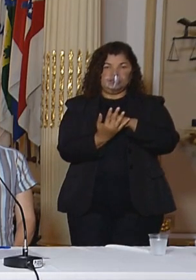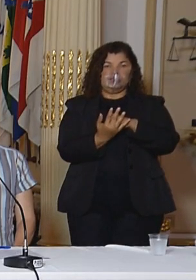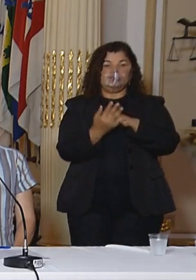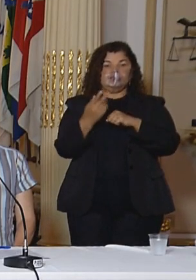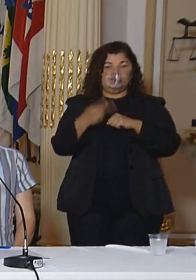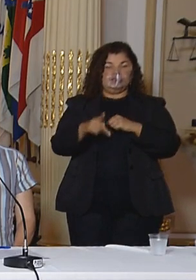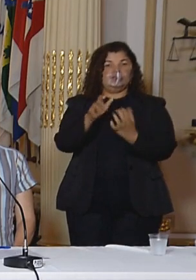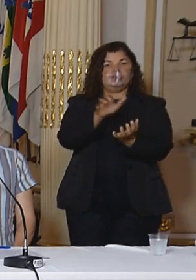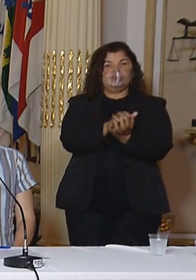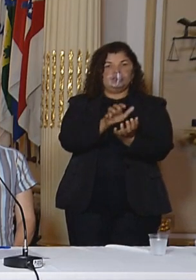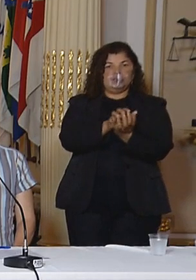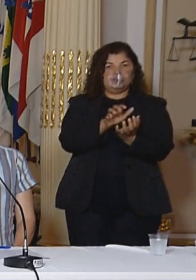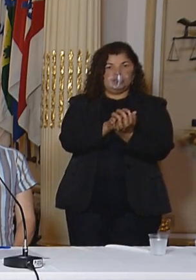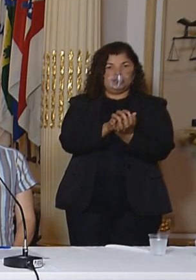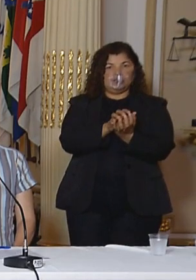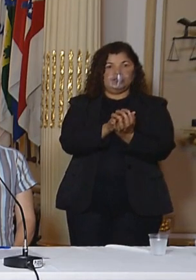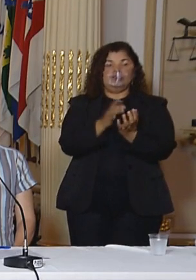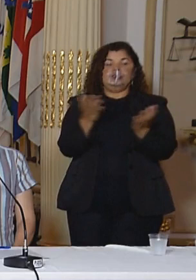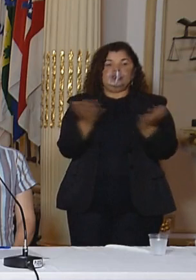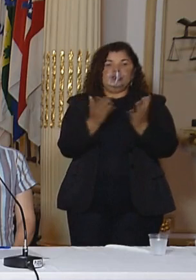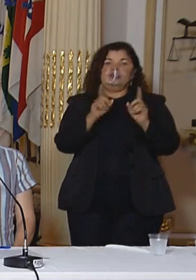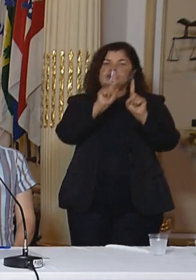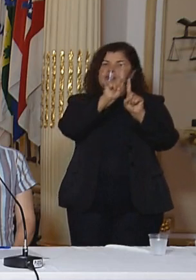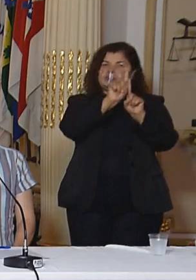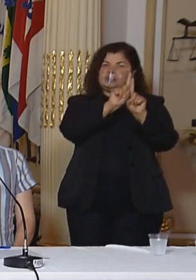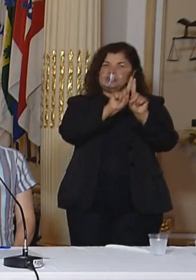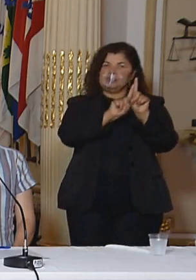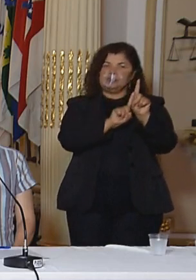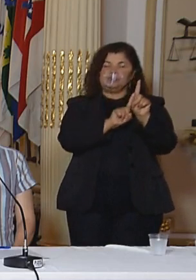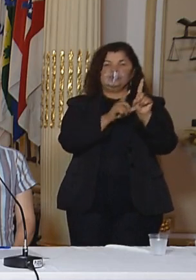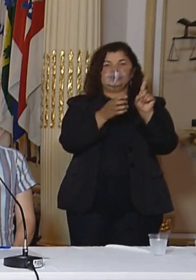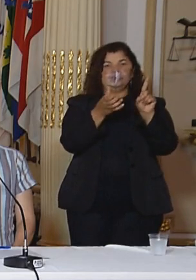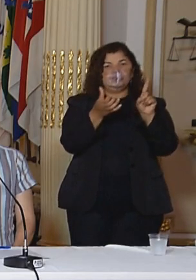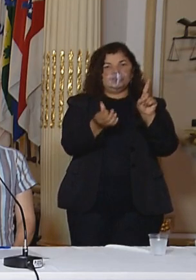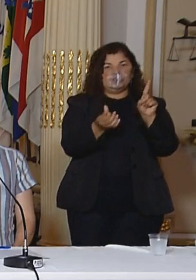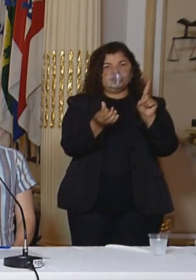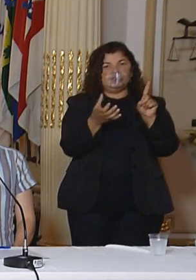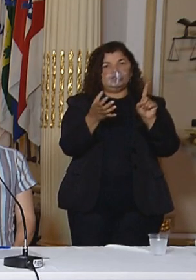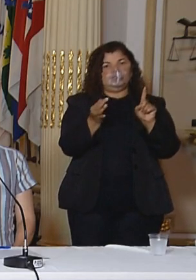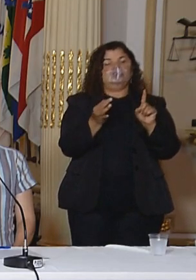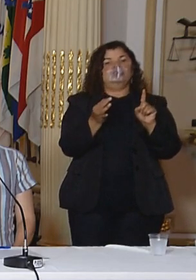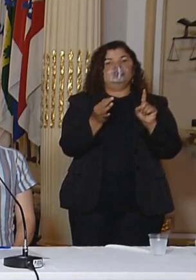estado. Esse número, ele regrediu para algo em torno de 60%,